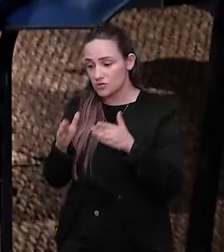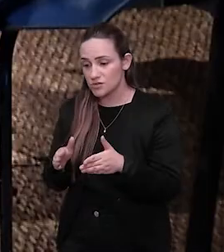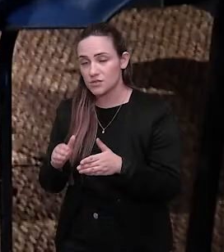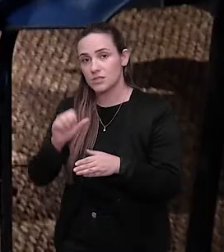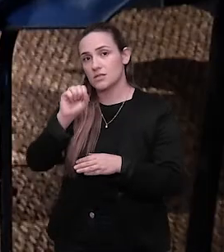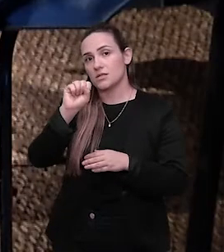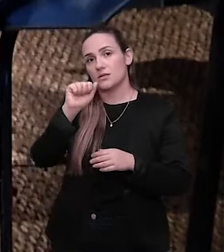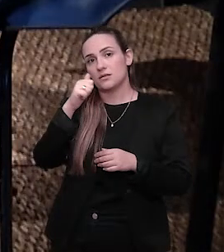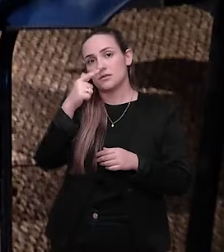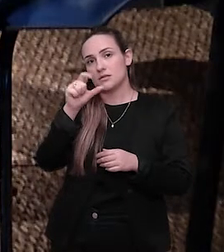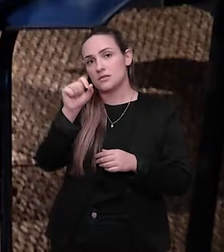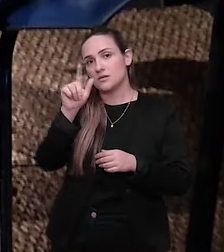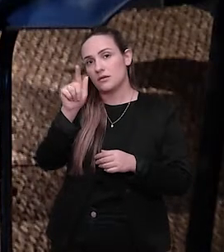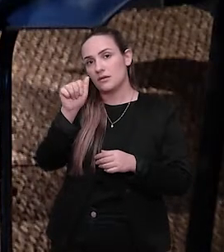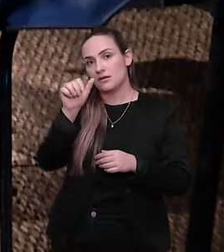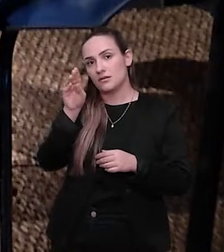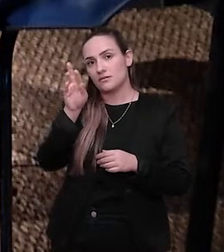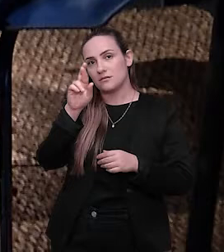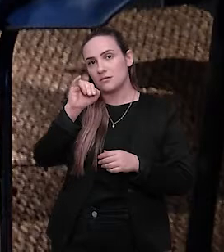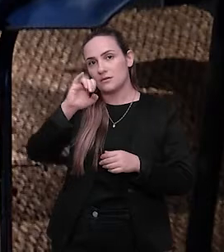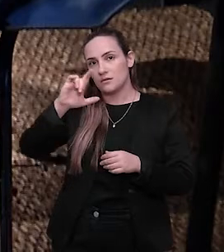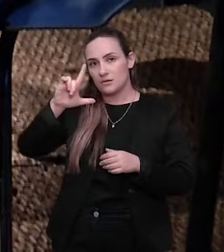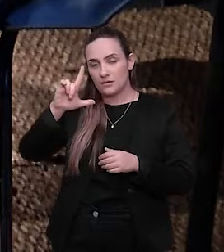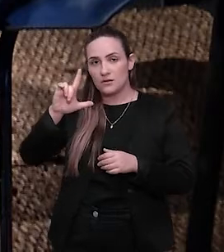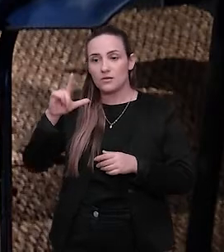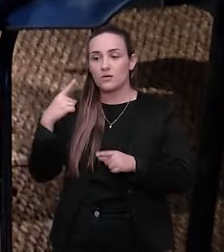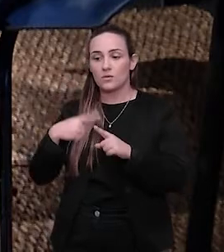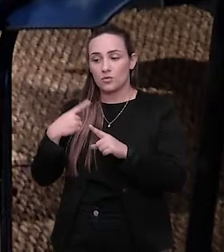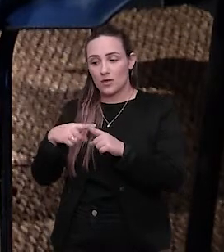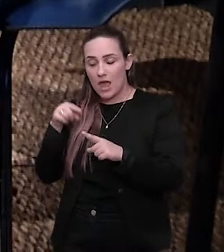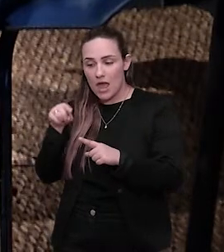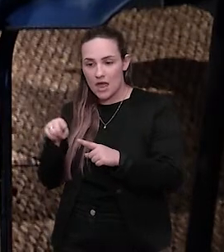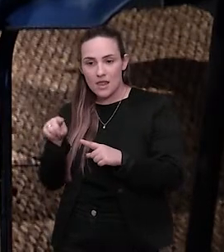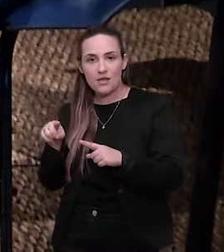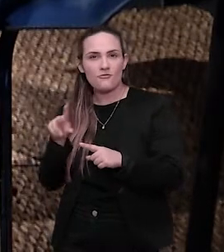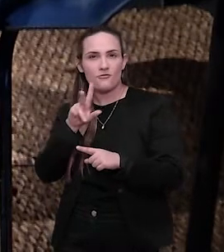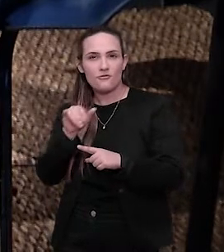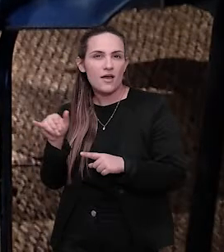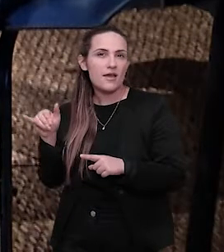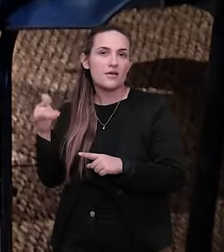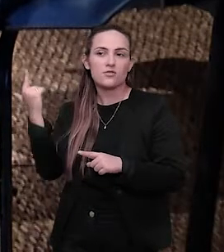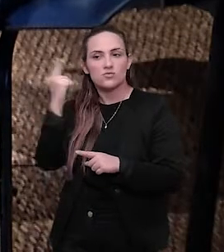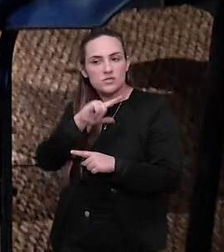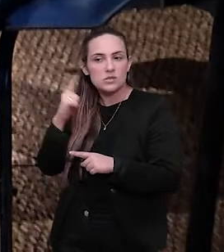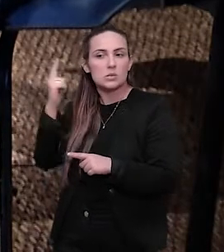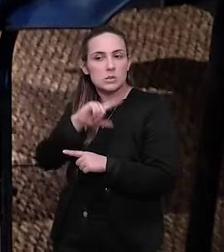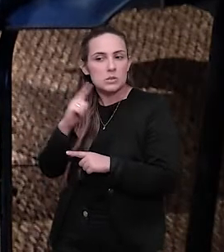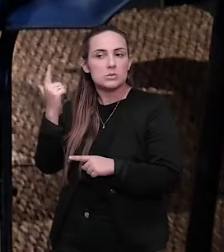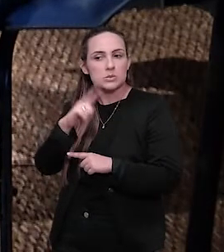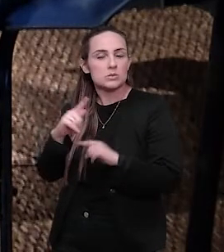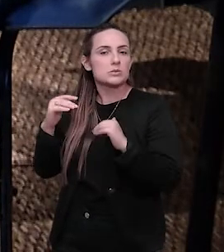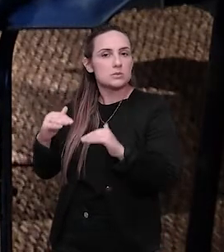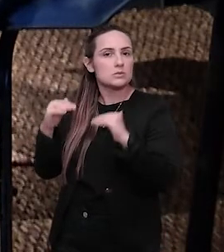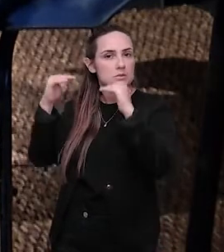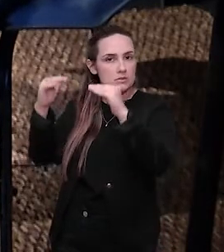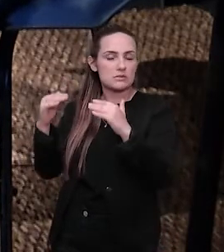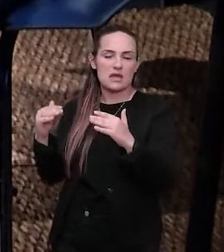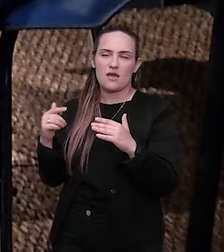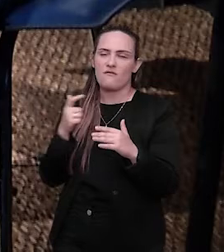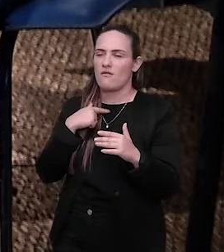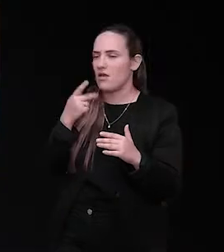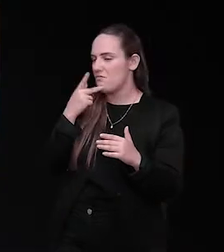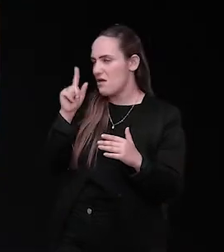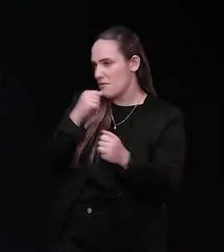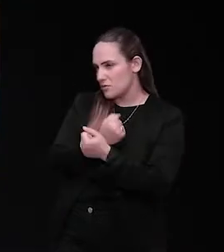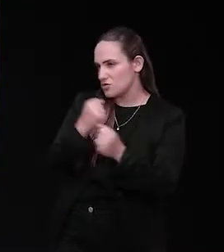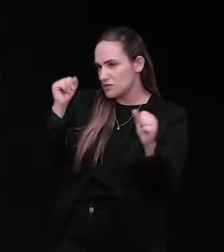uma perspectiva, se comentavam, que havia a possibilidade de elevação da comarca de São Gabriel do Oeste, mas todo mundo falava que era impossível. E sempre impossível